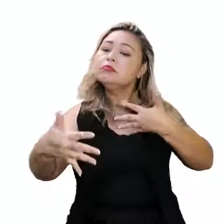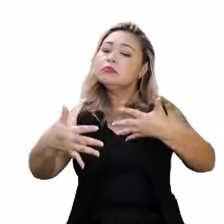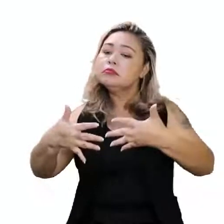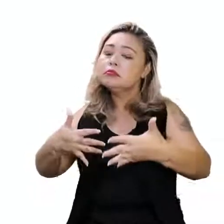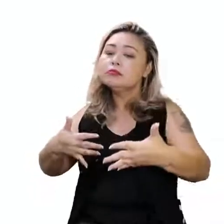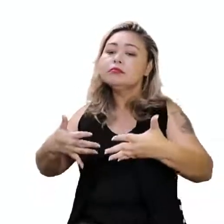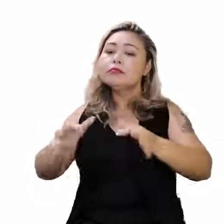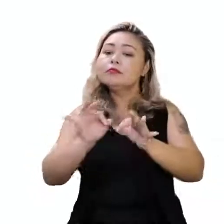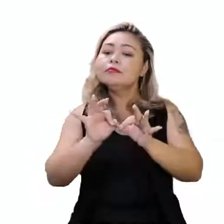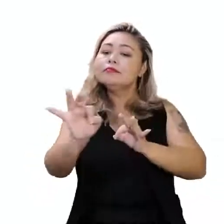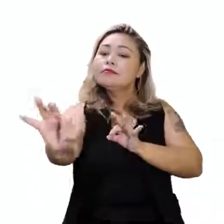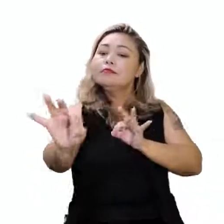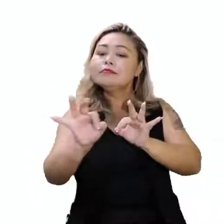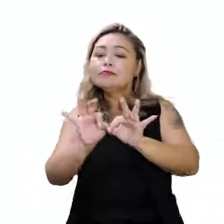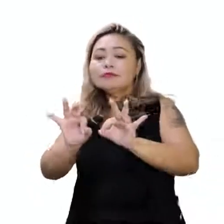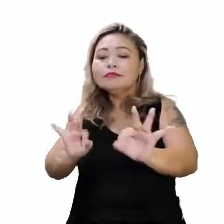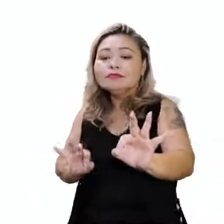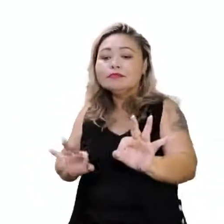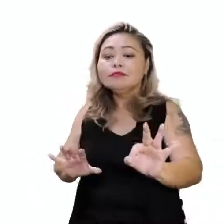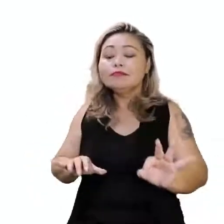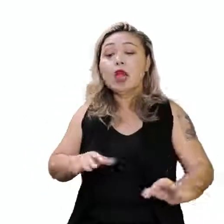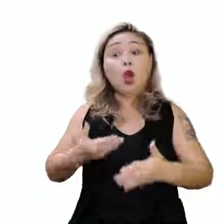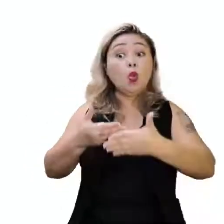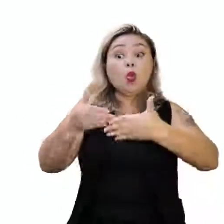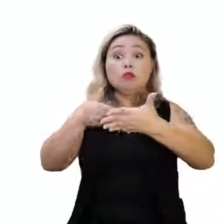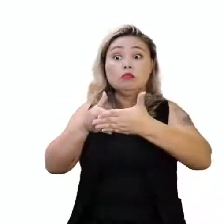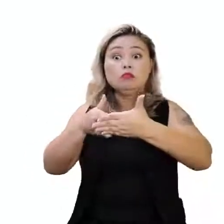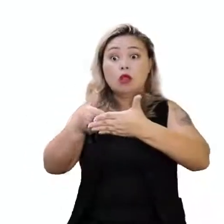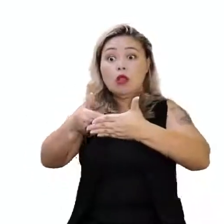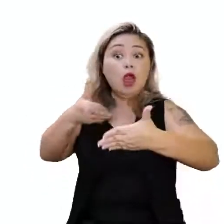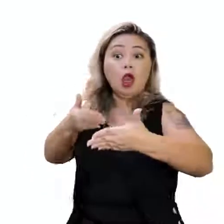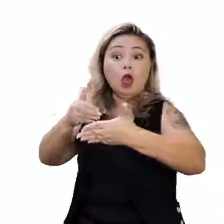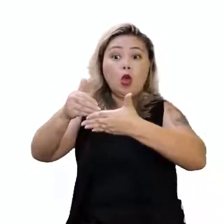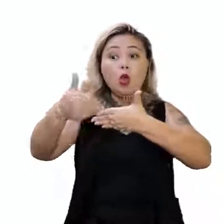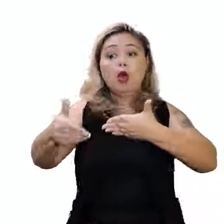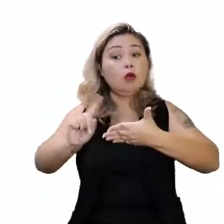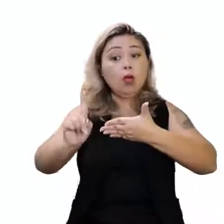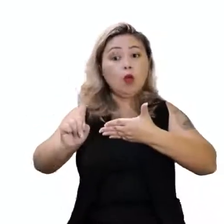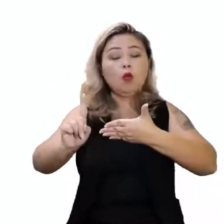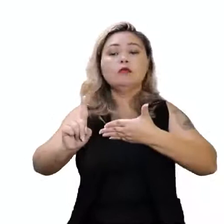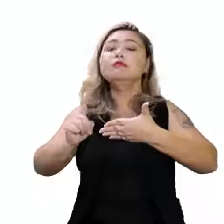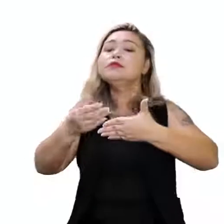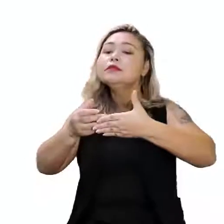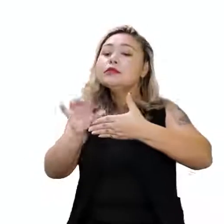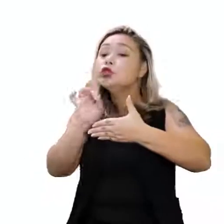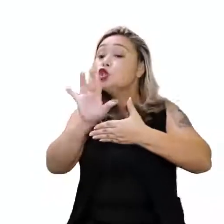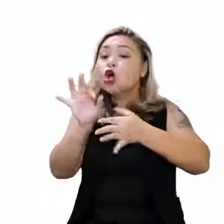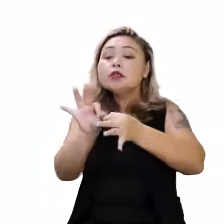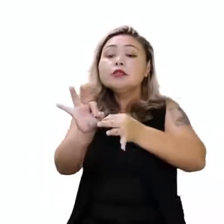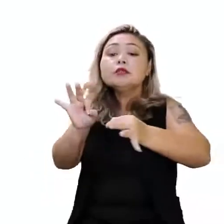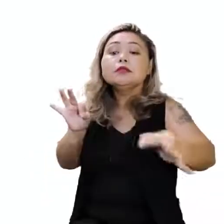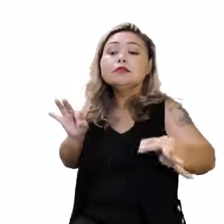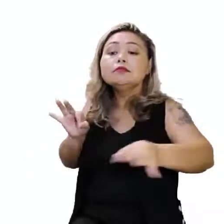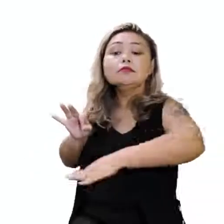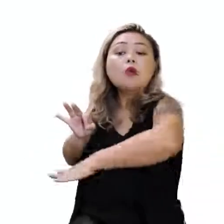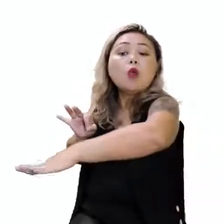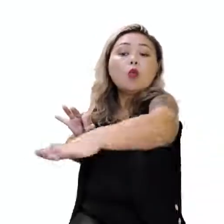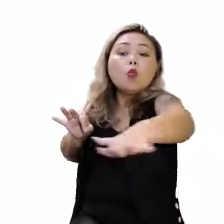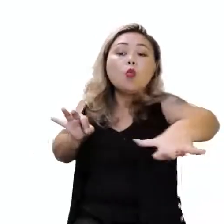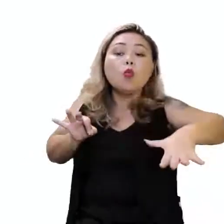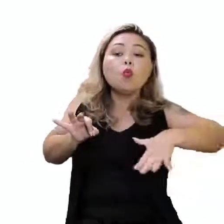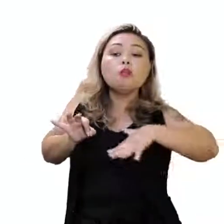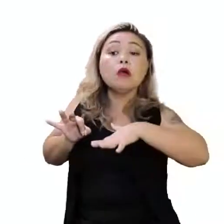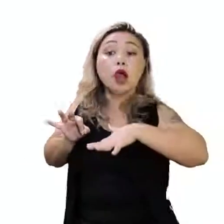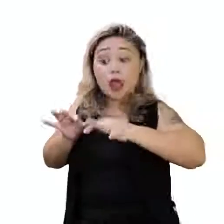causa da distância entre os grupos. Eles não estão separados, isolados geograficamente, mas distantes uns dos outros. E